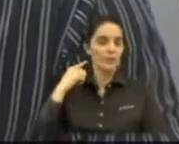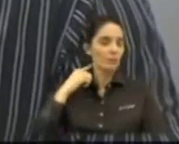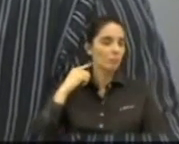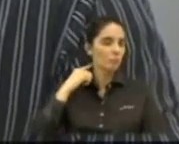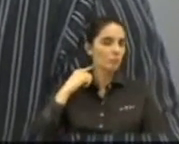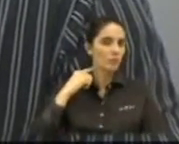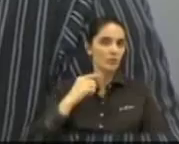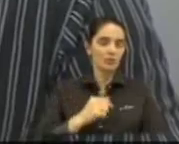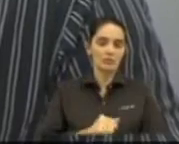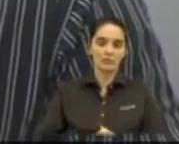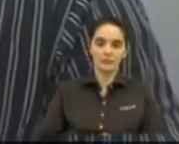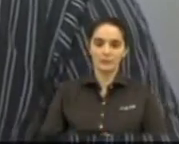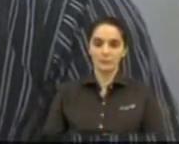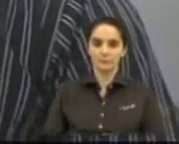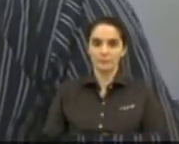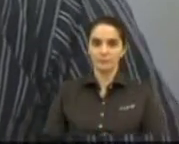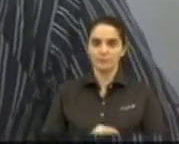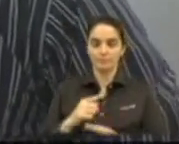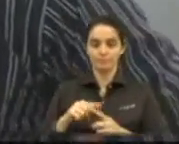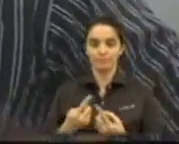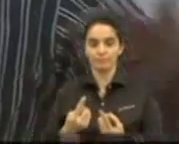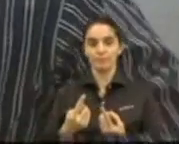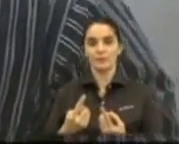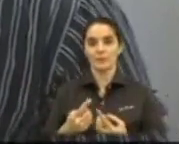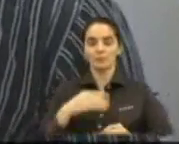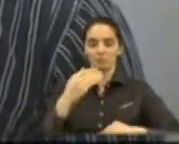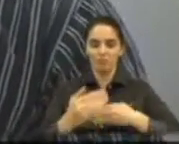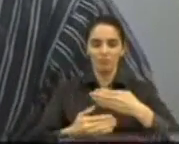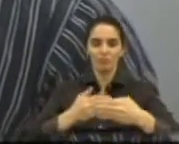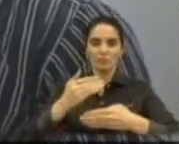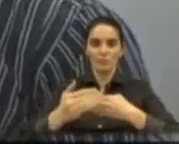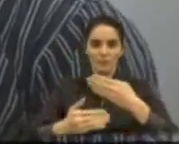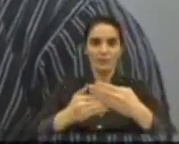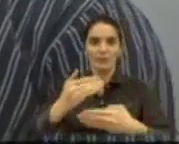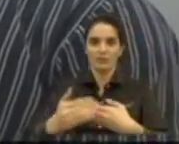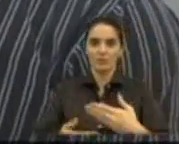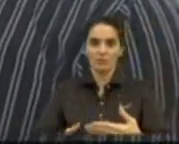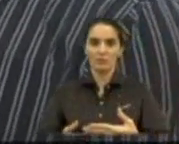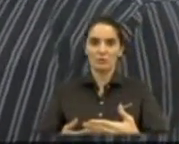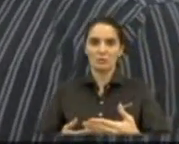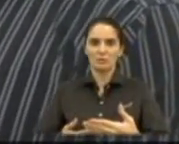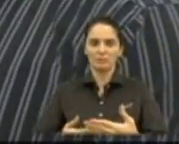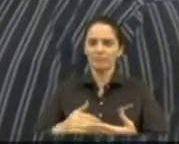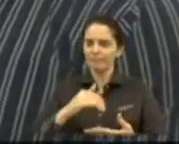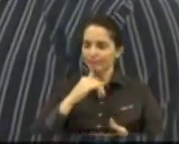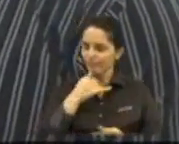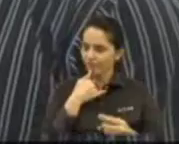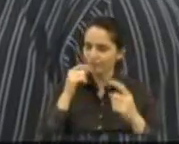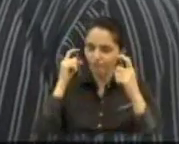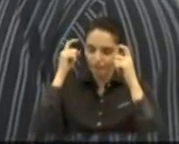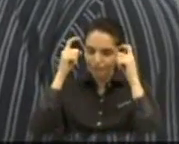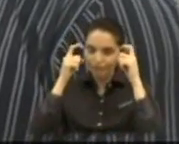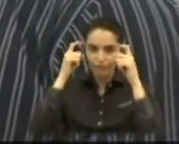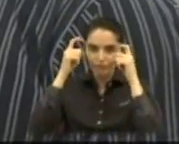consternado, mas os episódios que se sucederam me deixaram muito mais